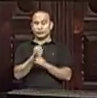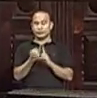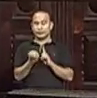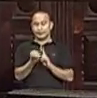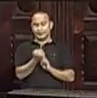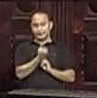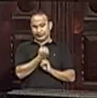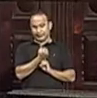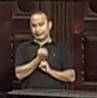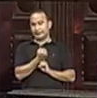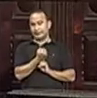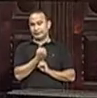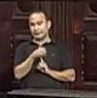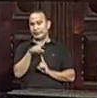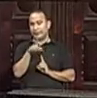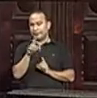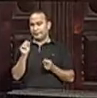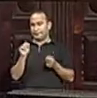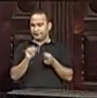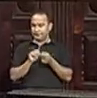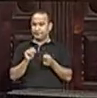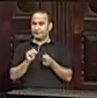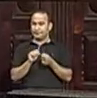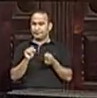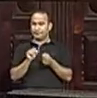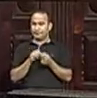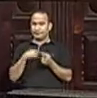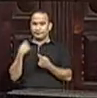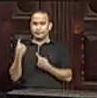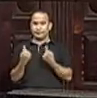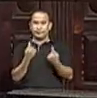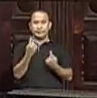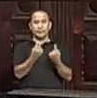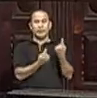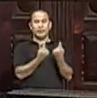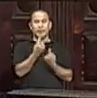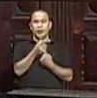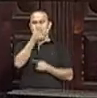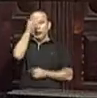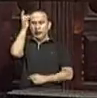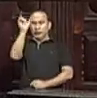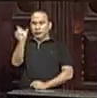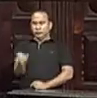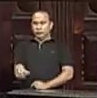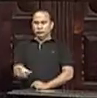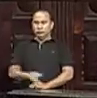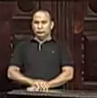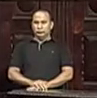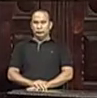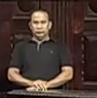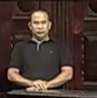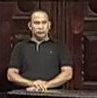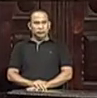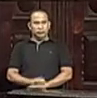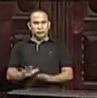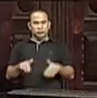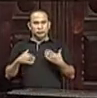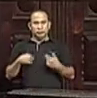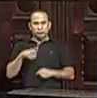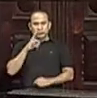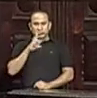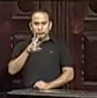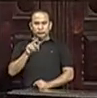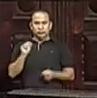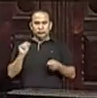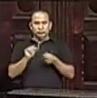sociedade é composta de cada um dos indivíduos. E quando você